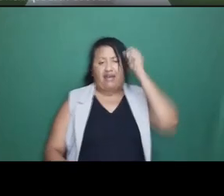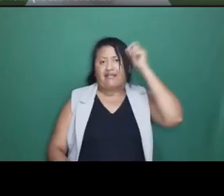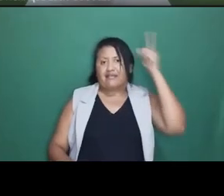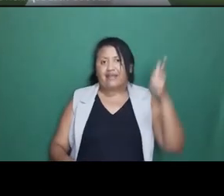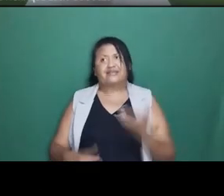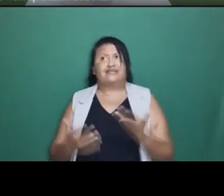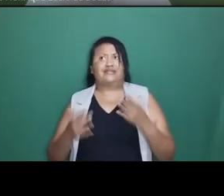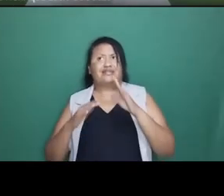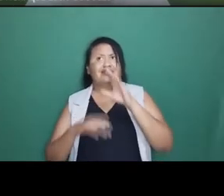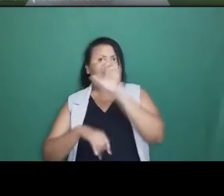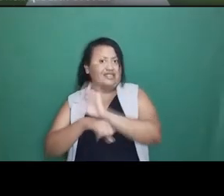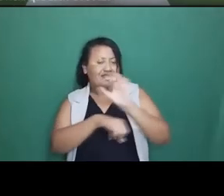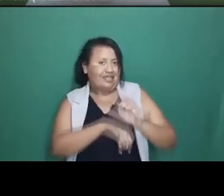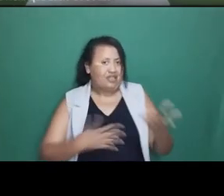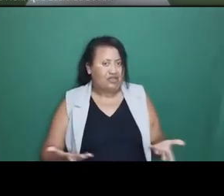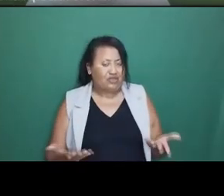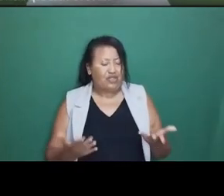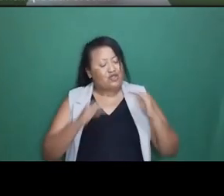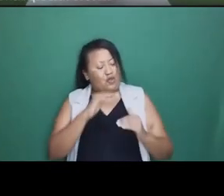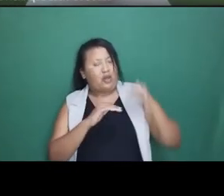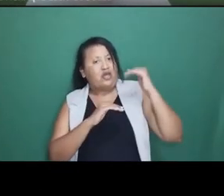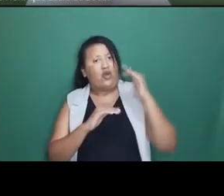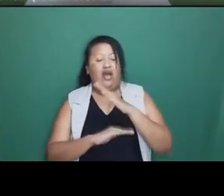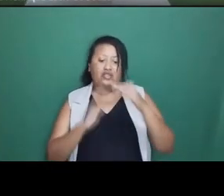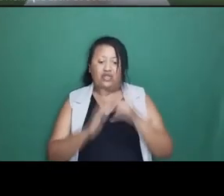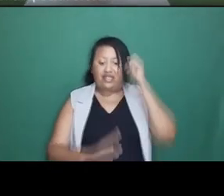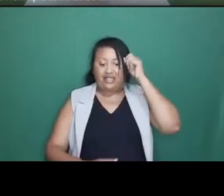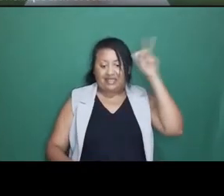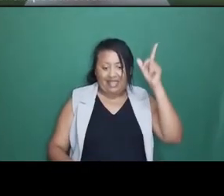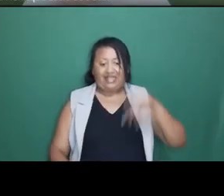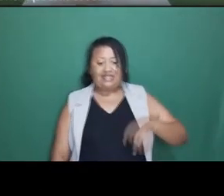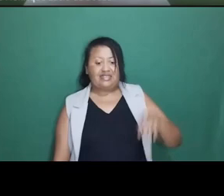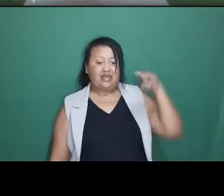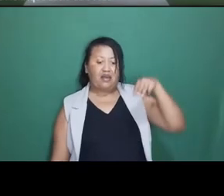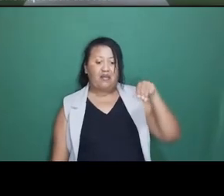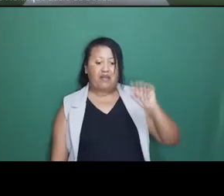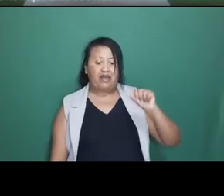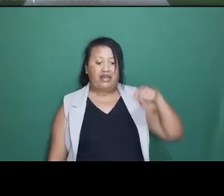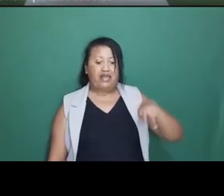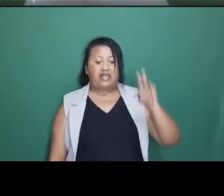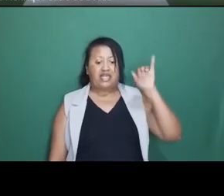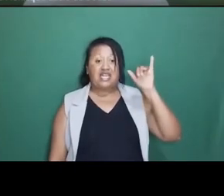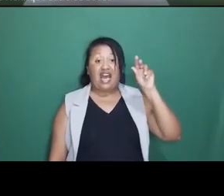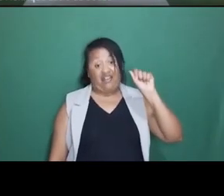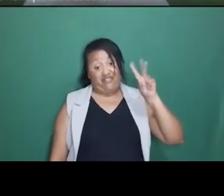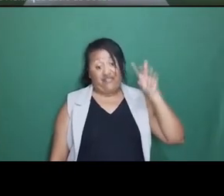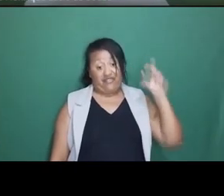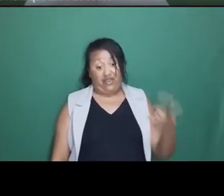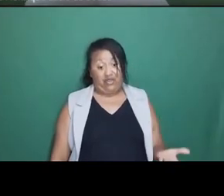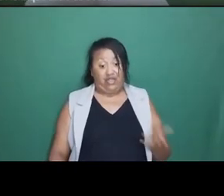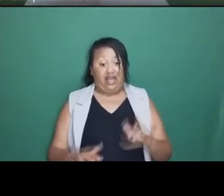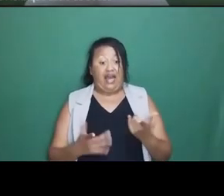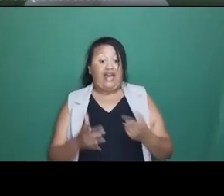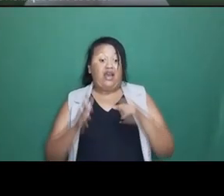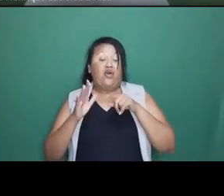de estado que seria superior a tudo é uma ideia de Macaé o item dois pergunta qual é a principal